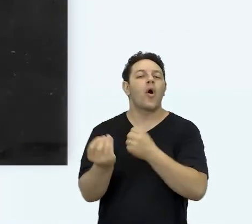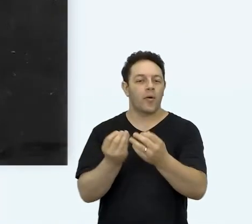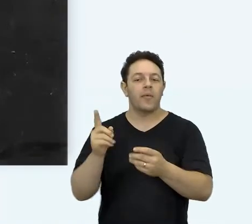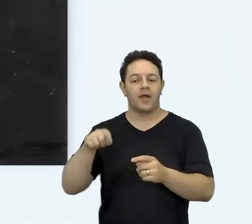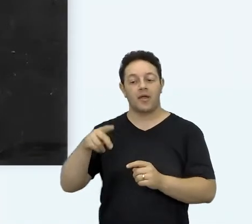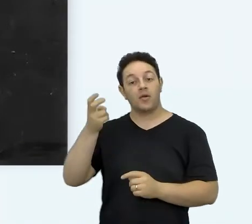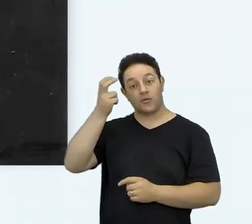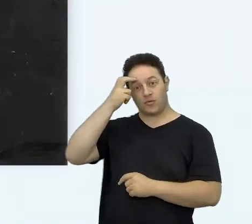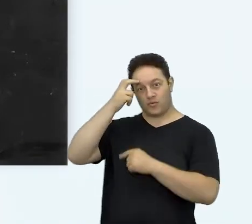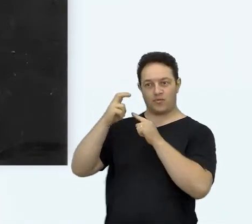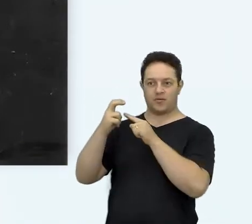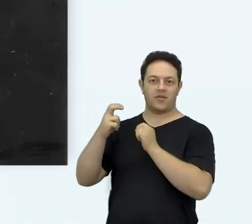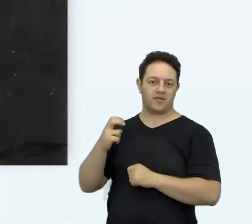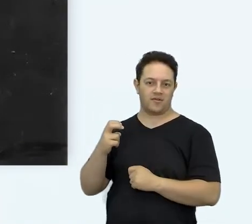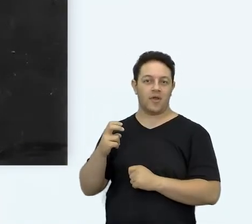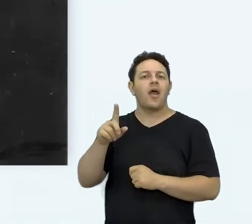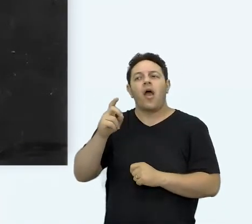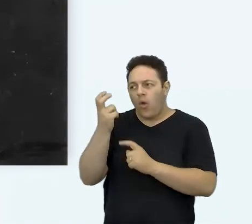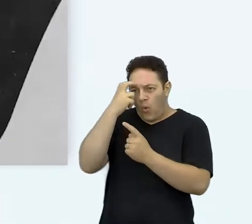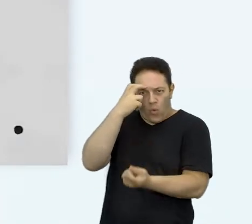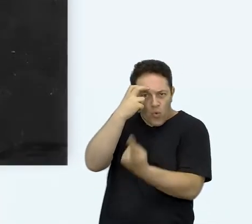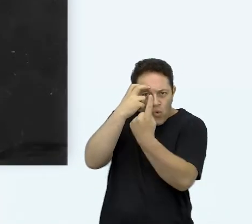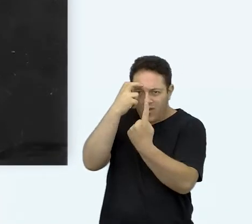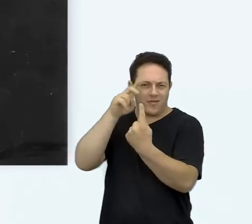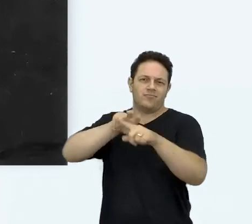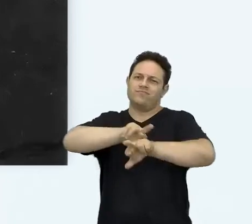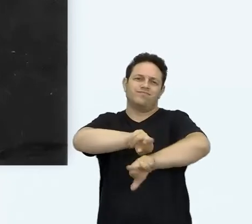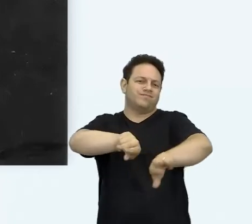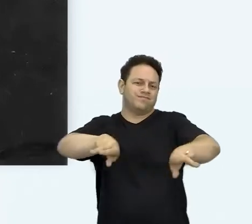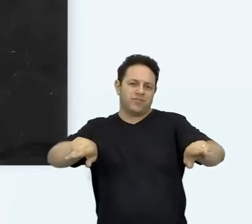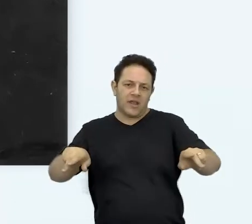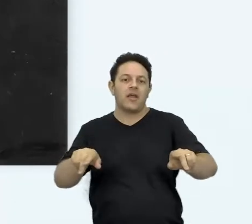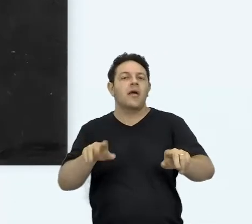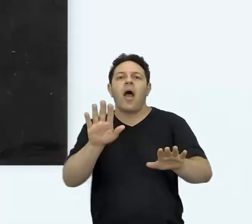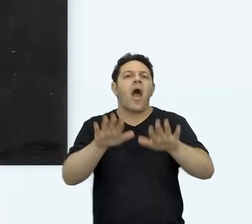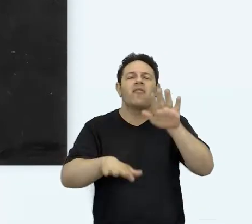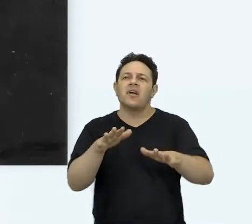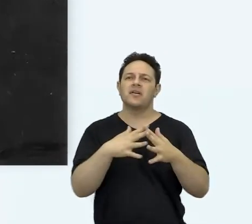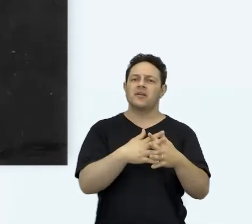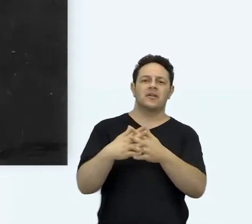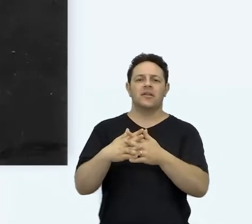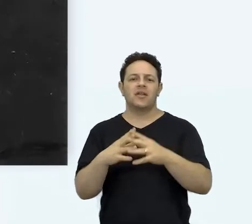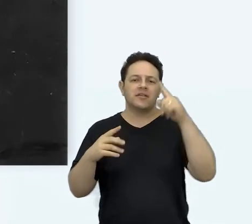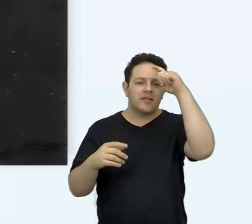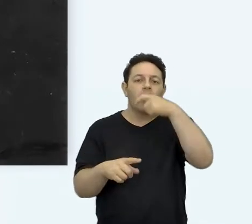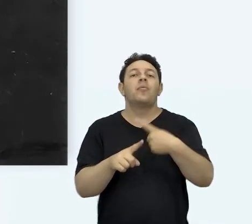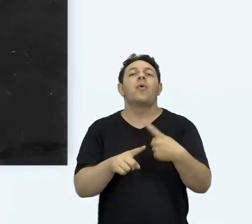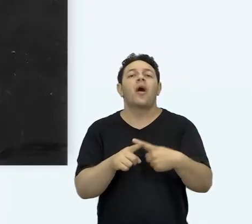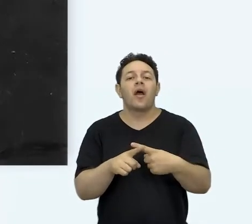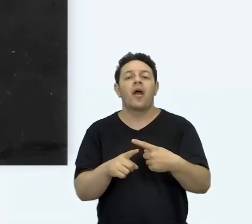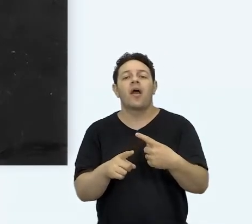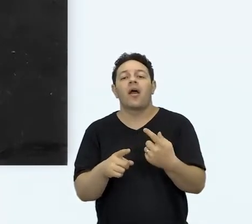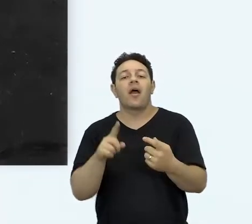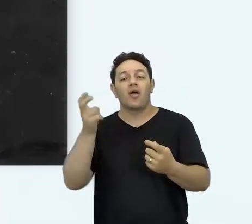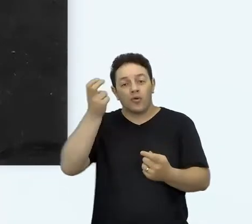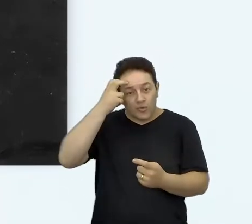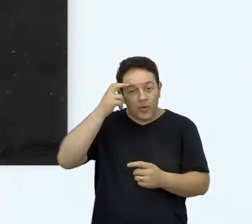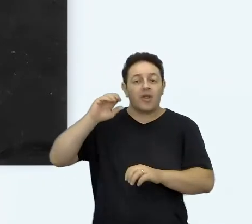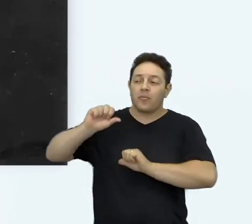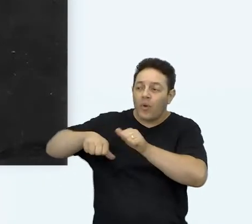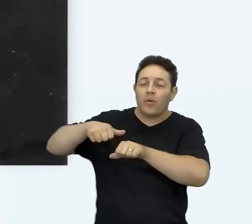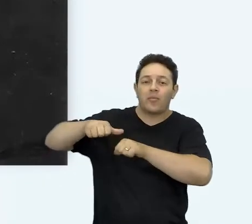cultura, ou melhor, das culturas. Conceito esse às vezes difícil de se definir, principalmente porque sua definição muda ao